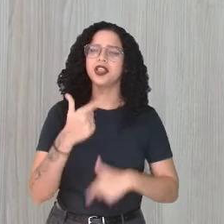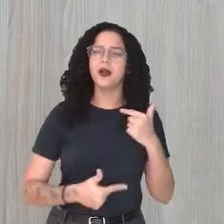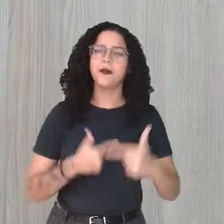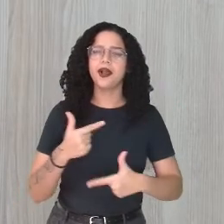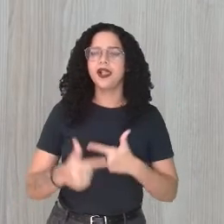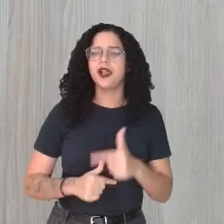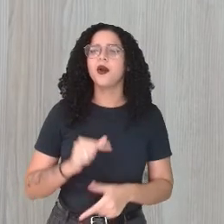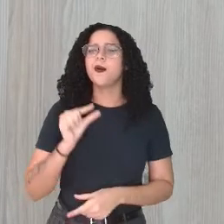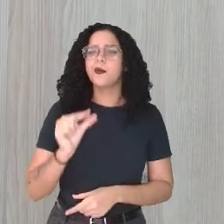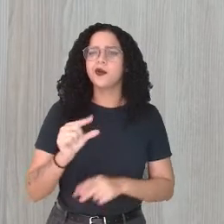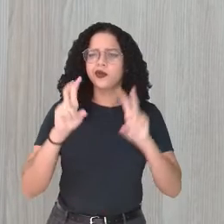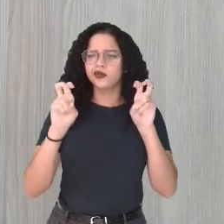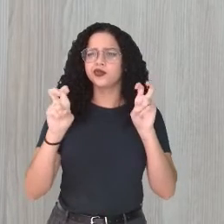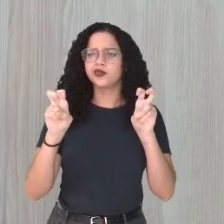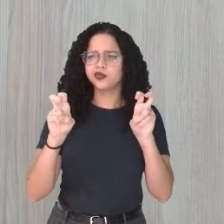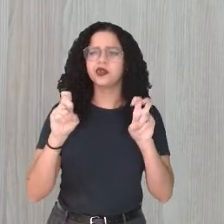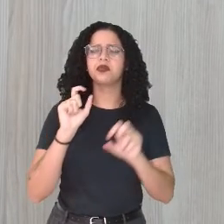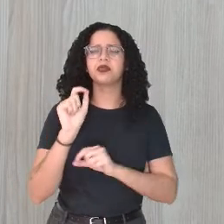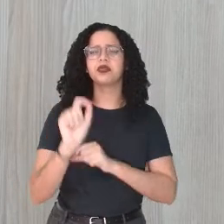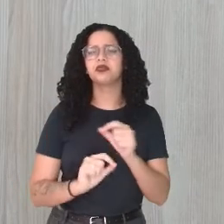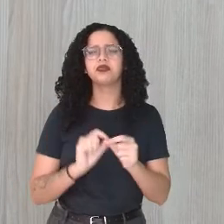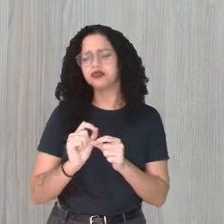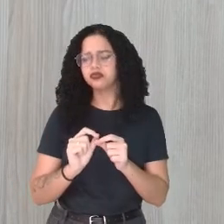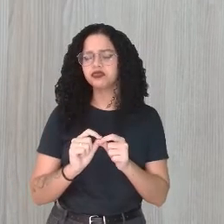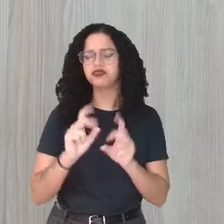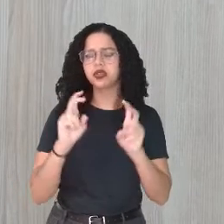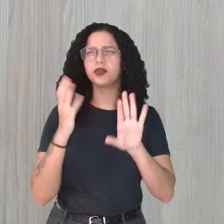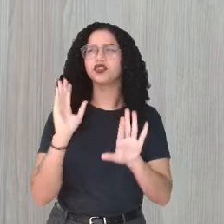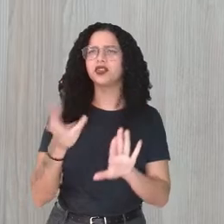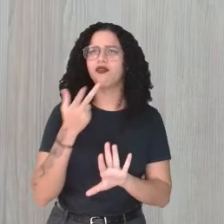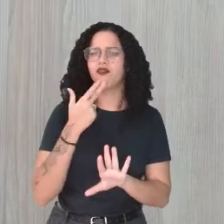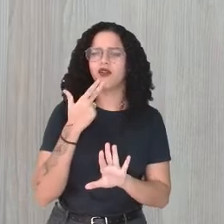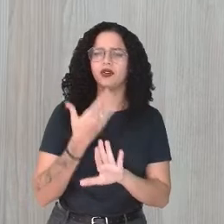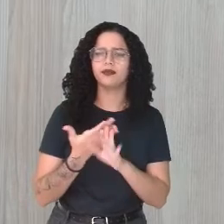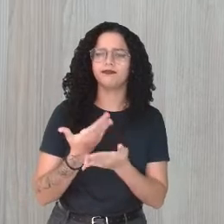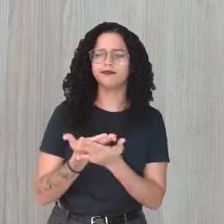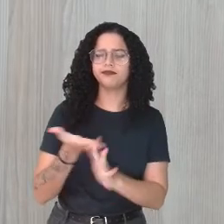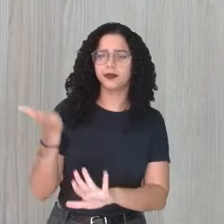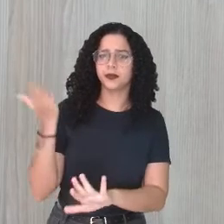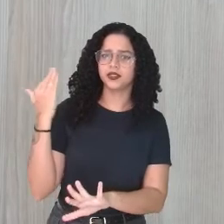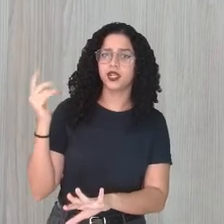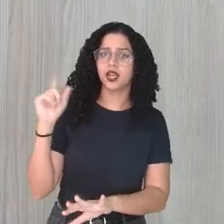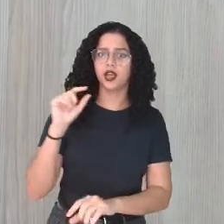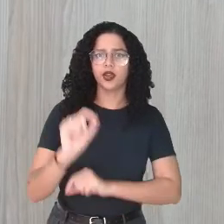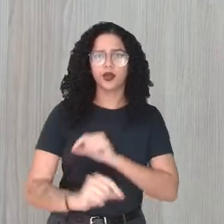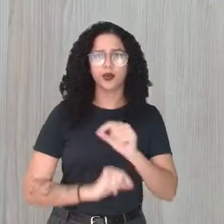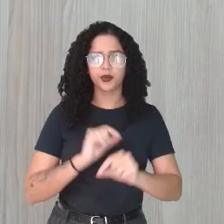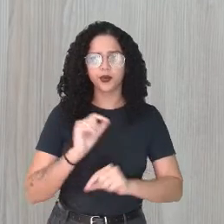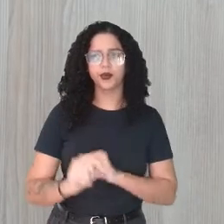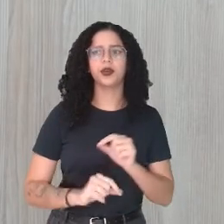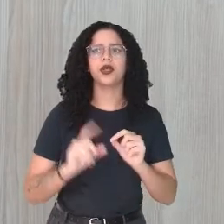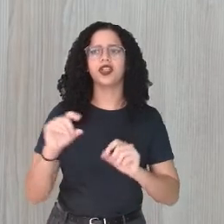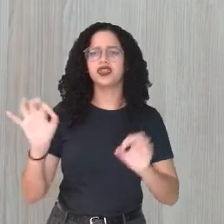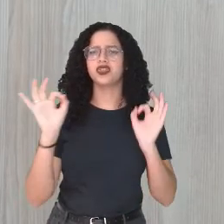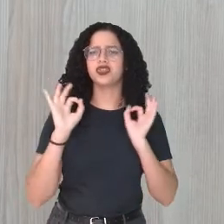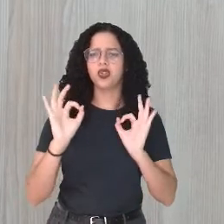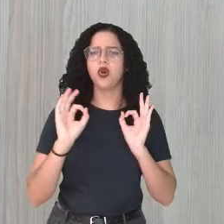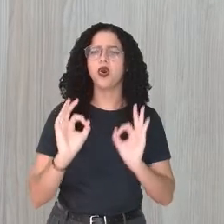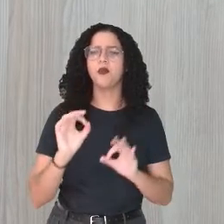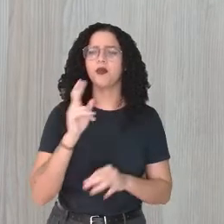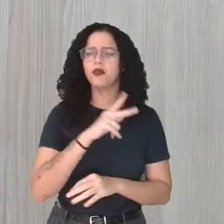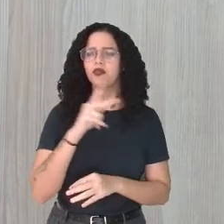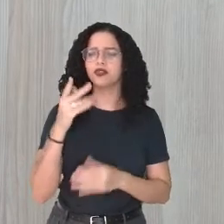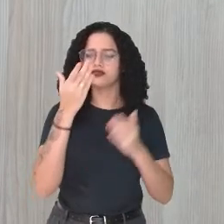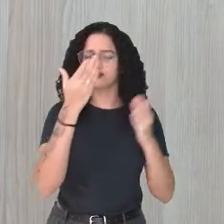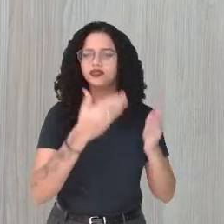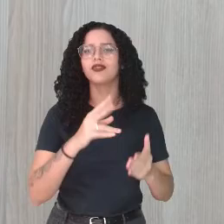pouquinho sobre um tema que a gente até iniciou na aula anterior, né, professor Giorgio, que é massa aí, o professor Giorgio vai introduzir aí